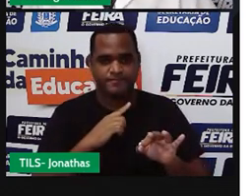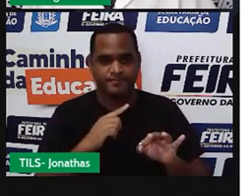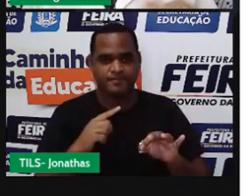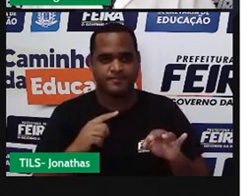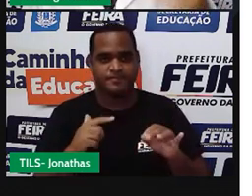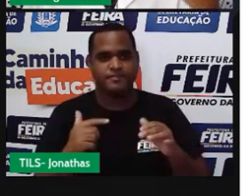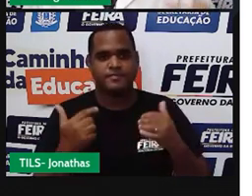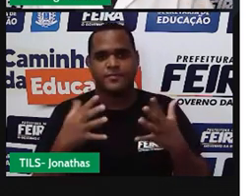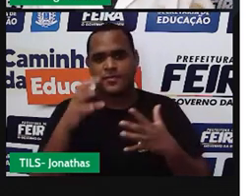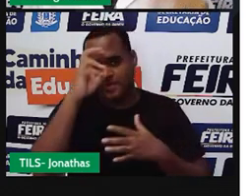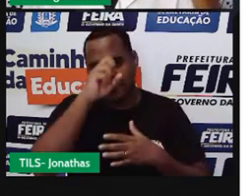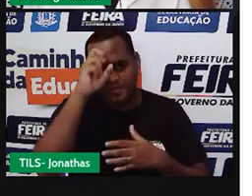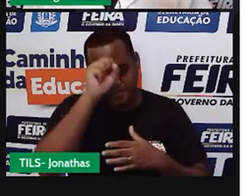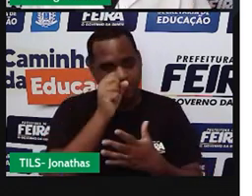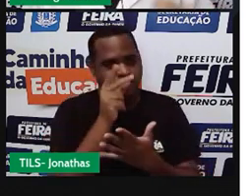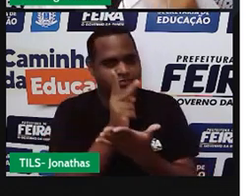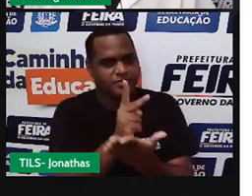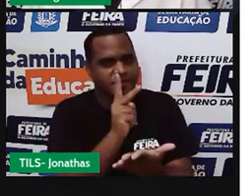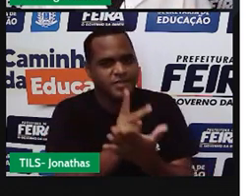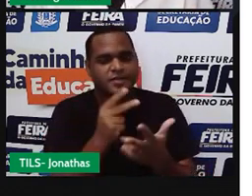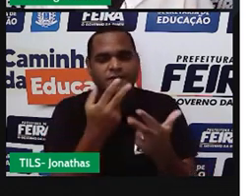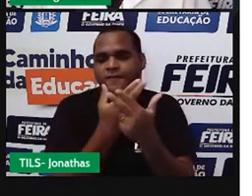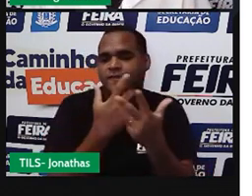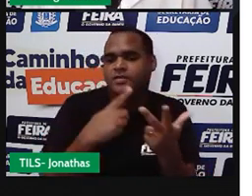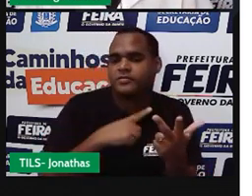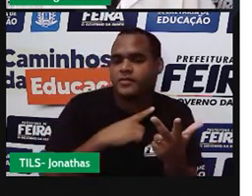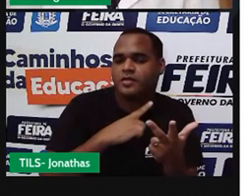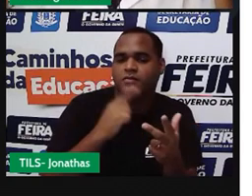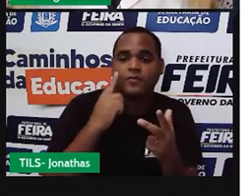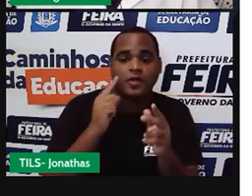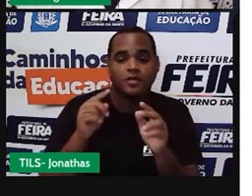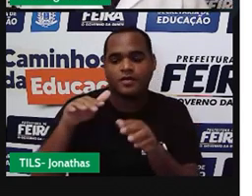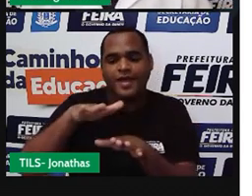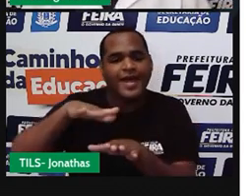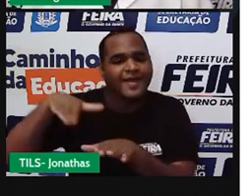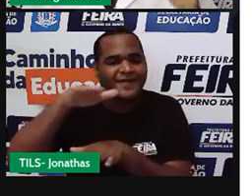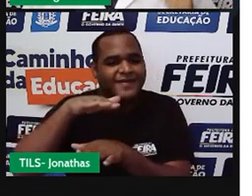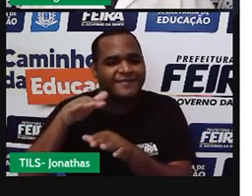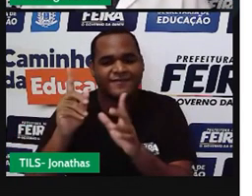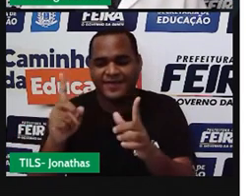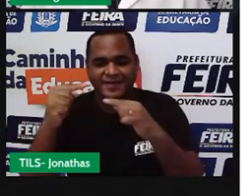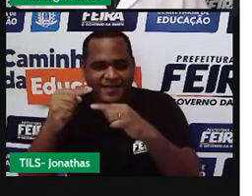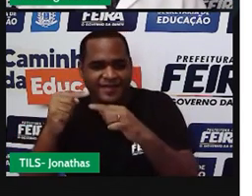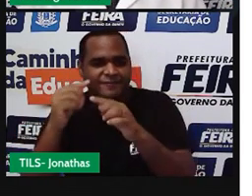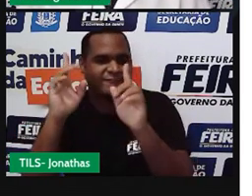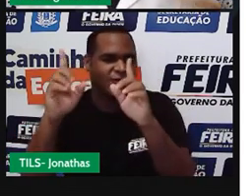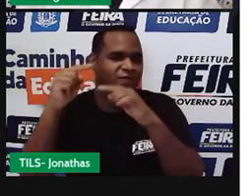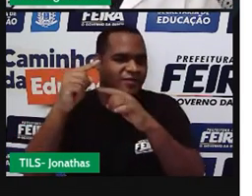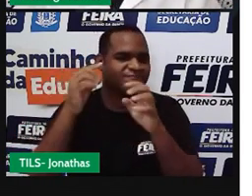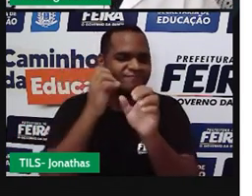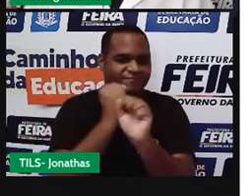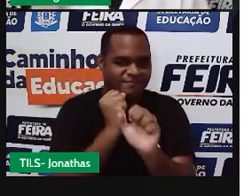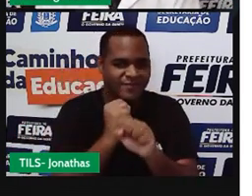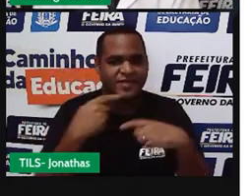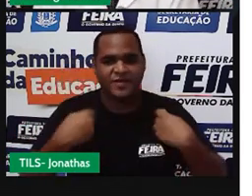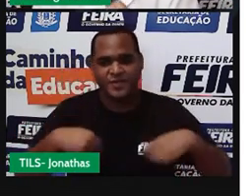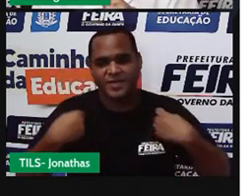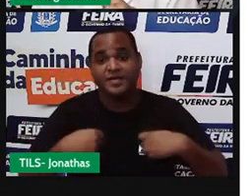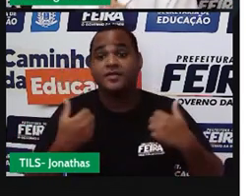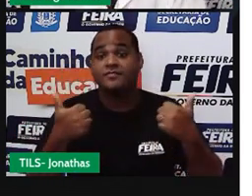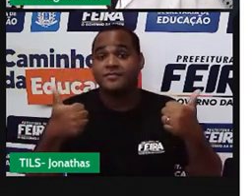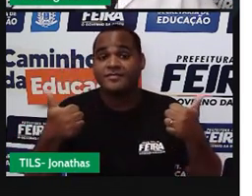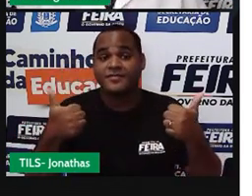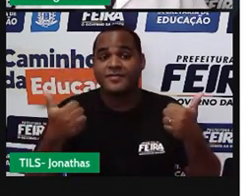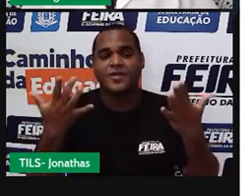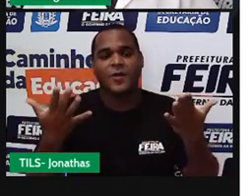continuar aprendendo e vendo que é importante o cálculo de área de retângulos à nossa volta beleza bom então